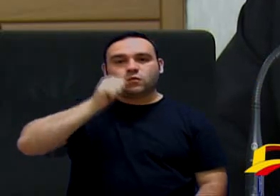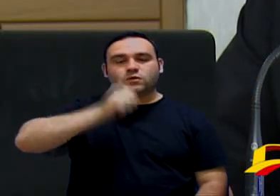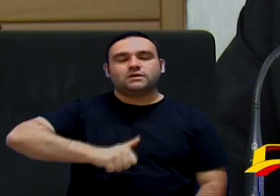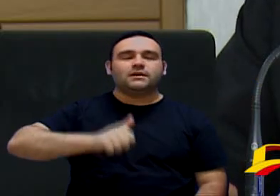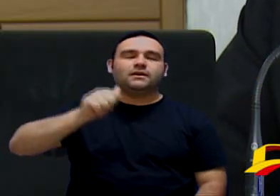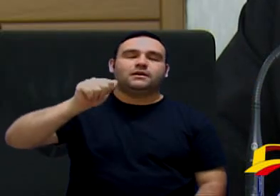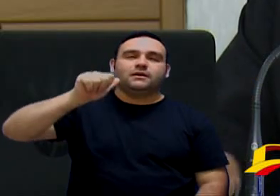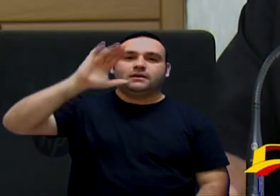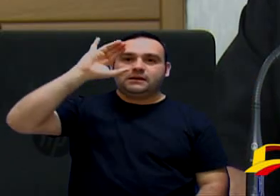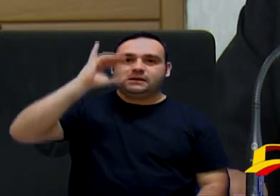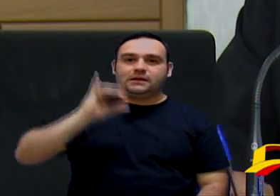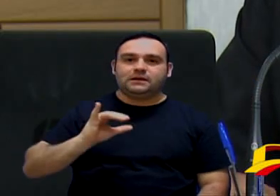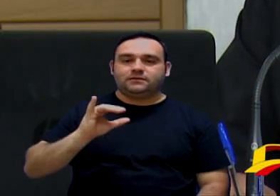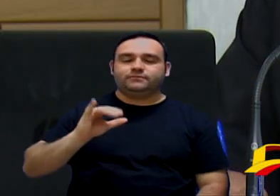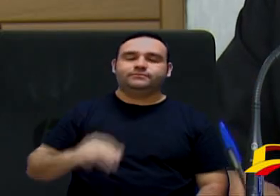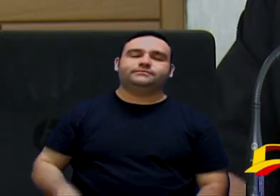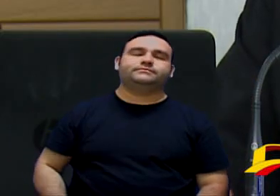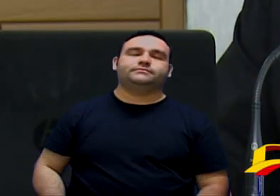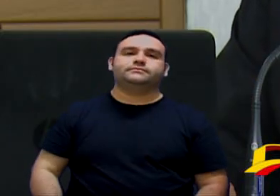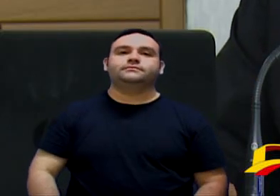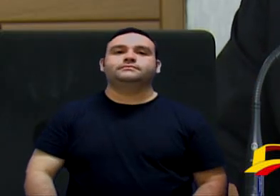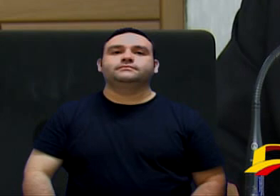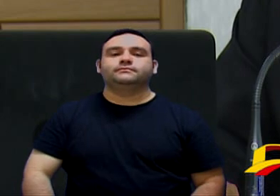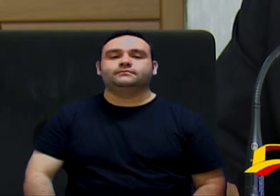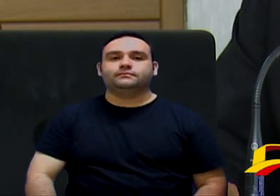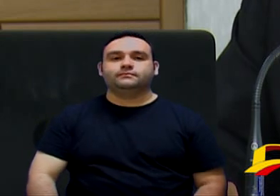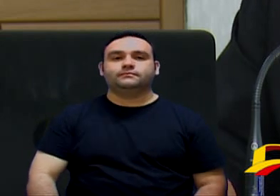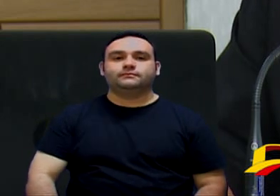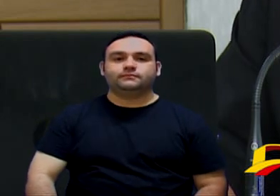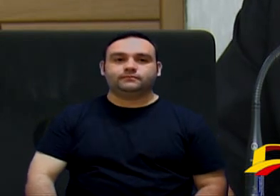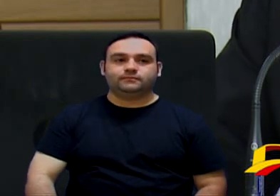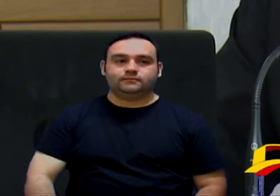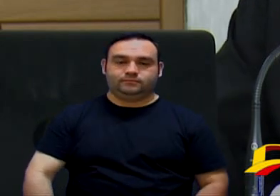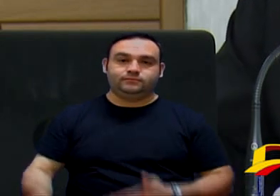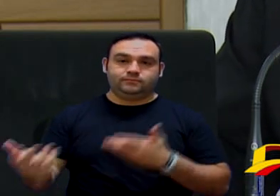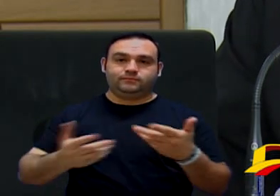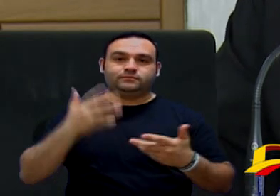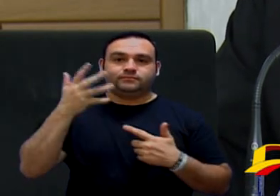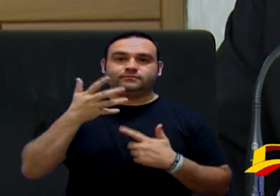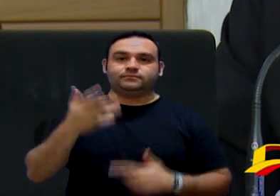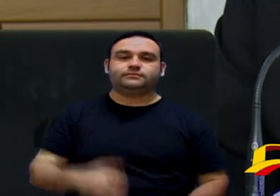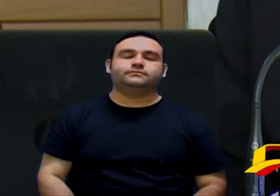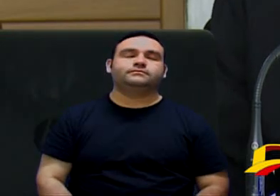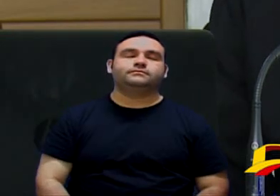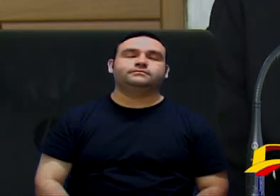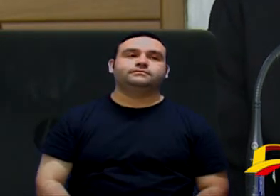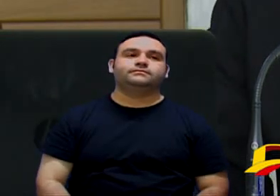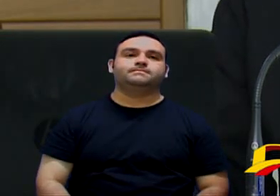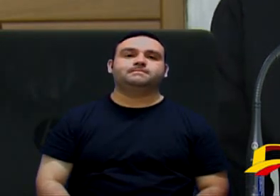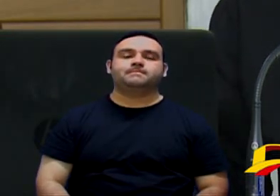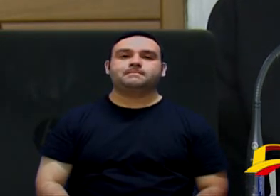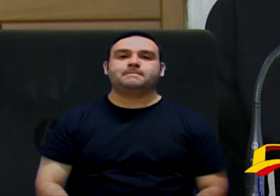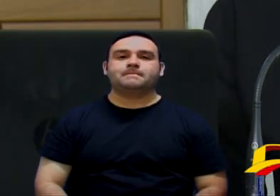autora do requerimento e área Bernardo por favor tem a palavra